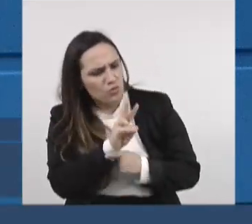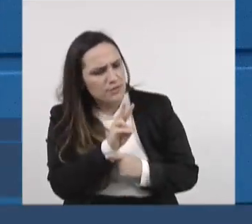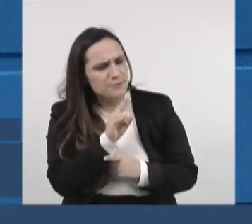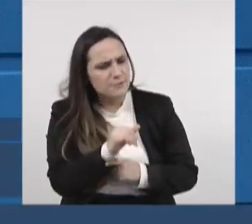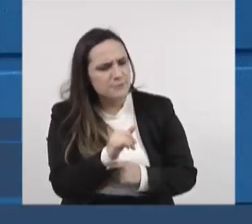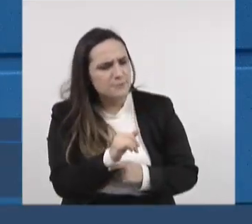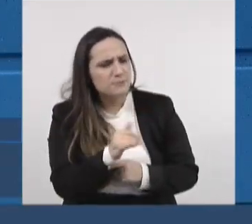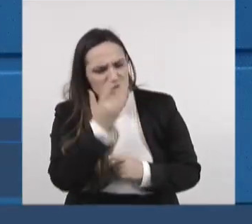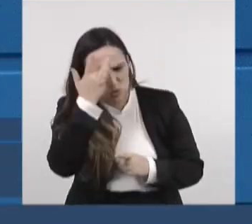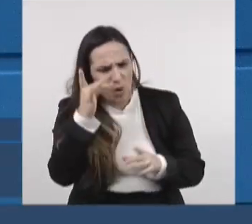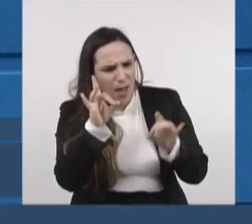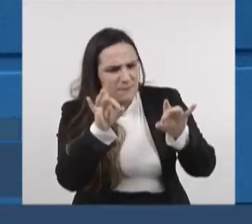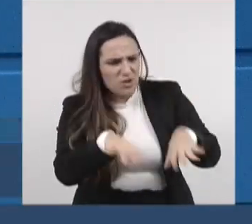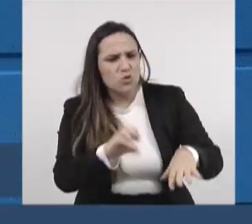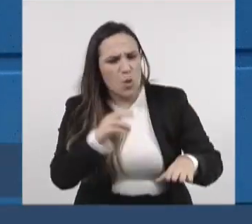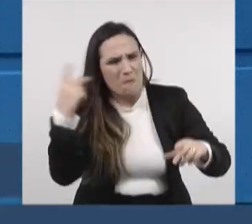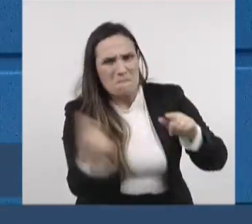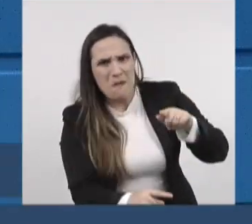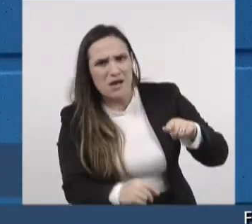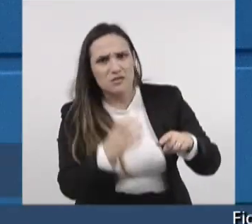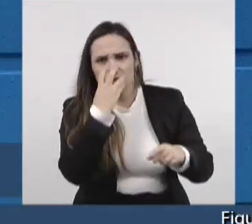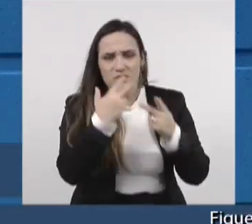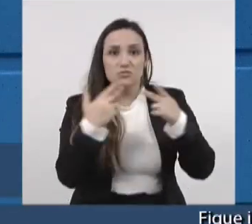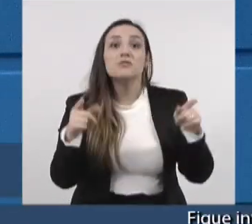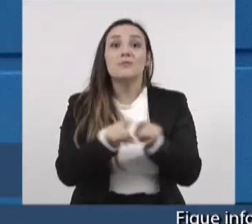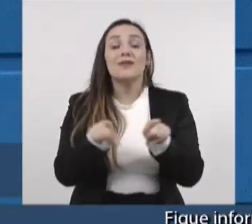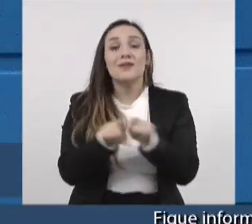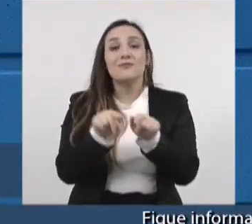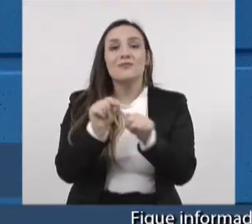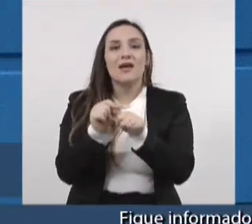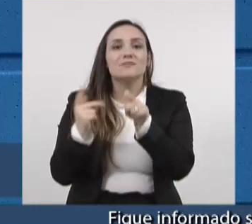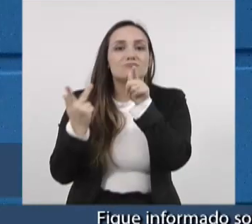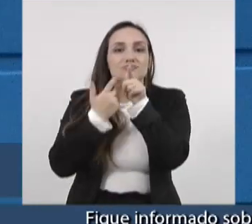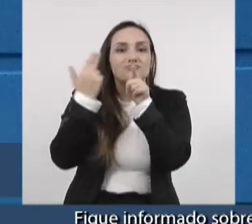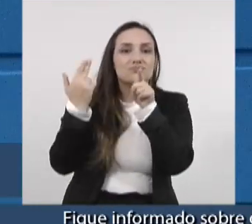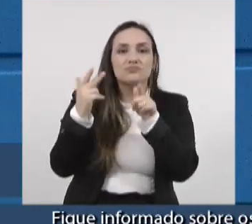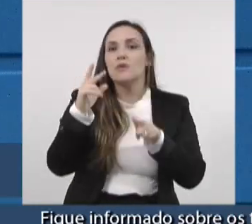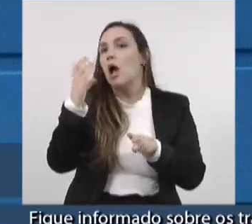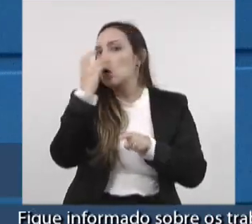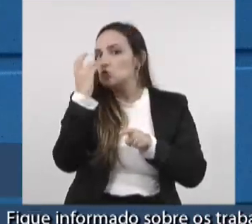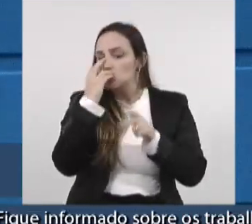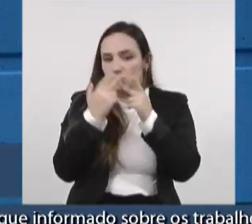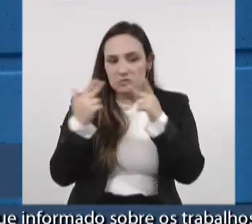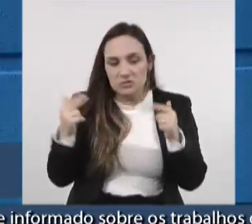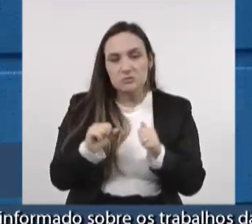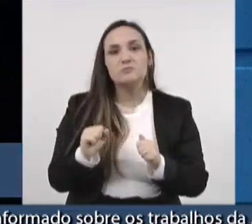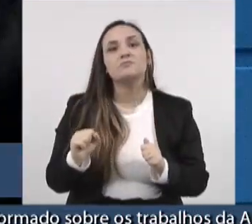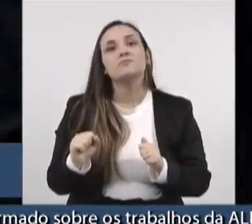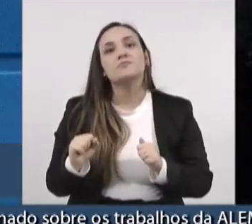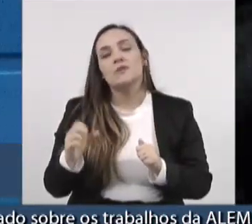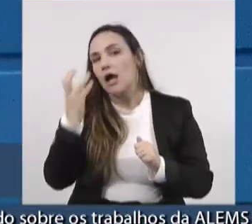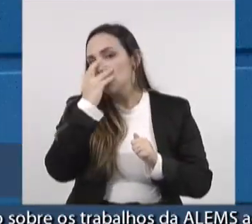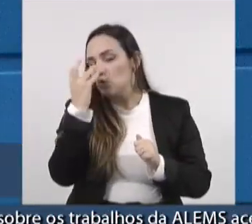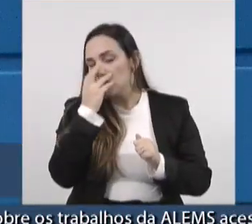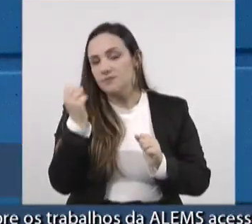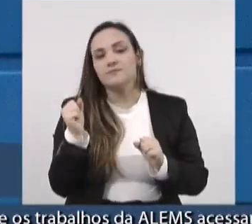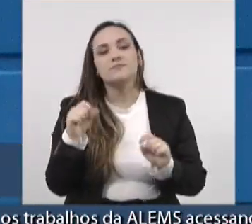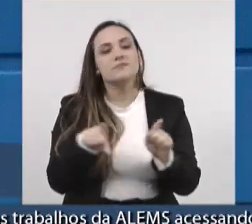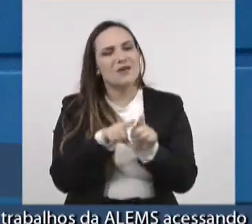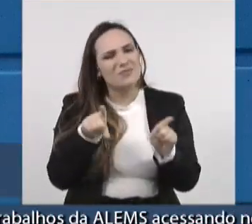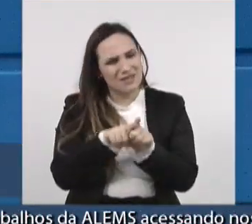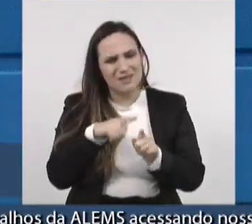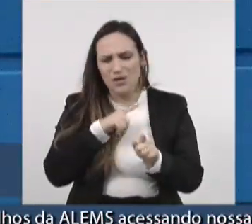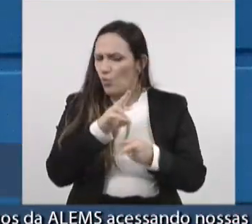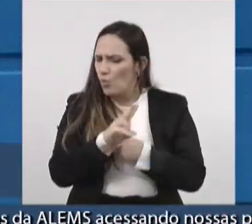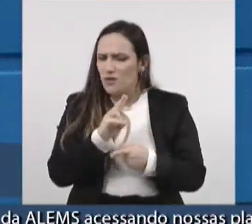e abandono de animais, além de efetuar castração social, resgate, promoção de adoção e cuidados diversos aos animais